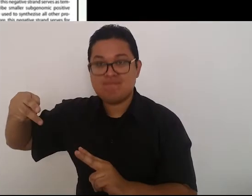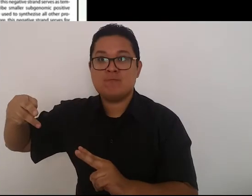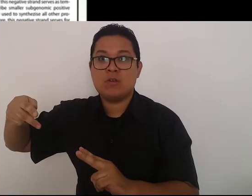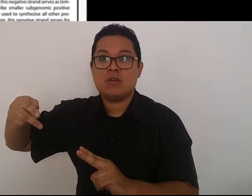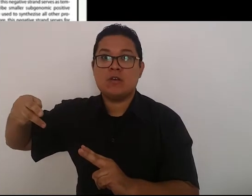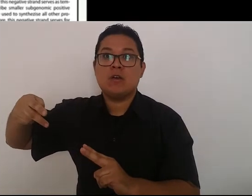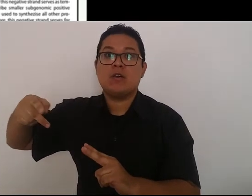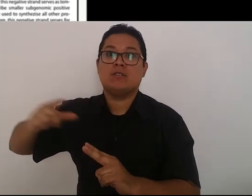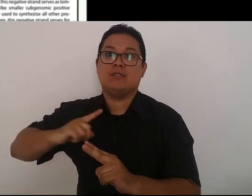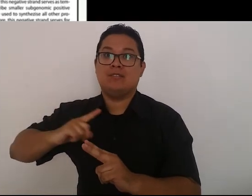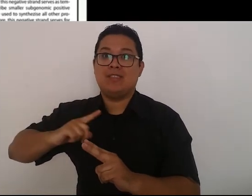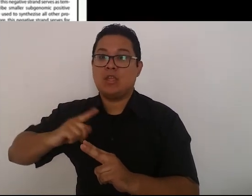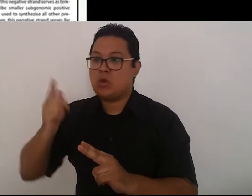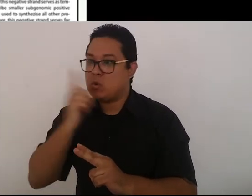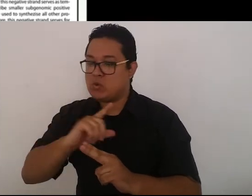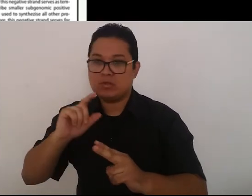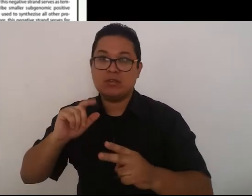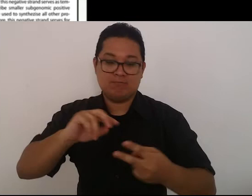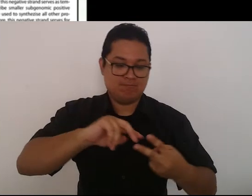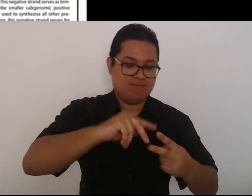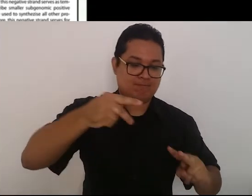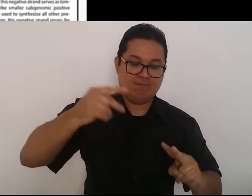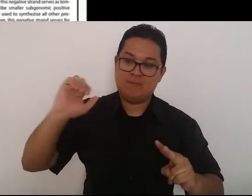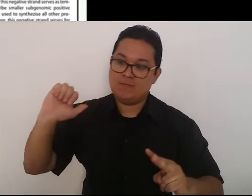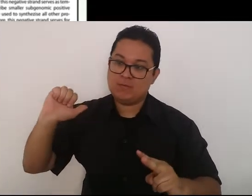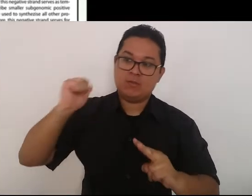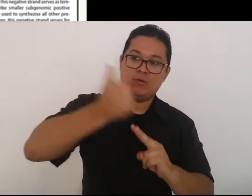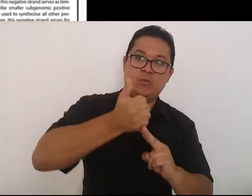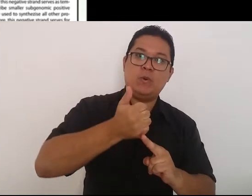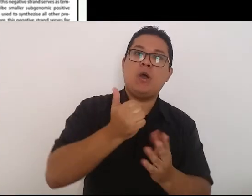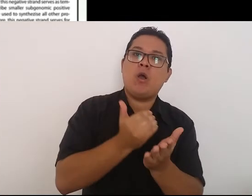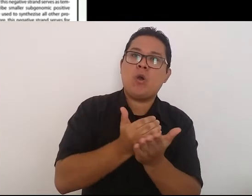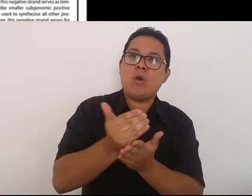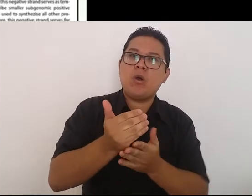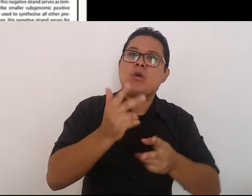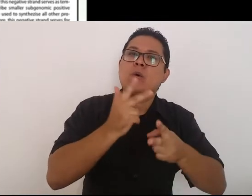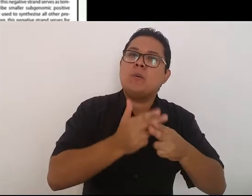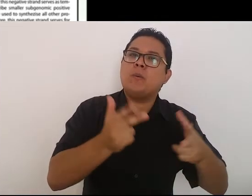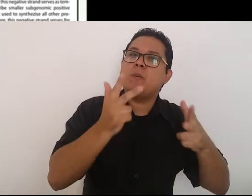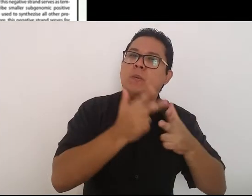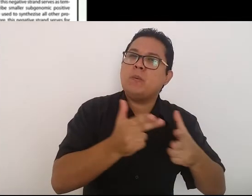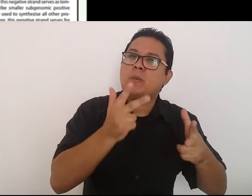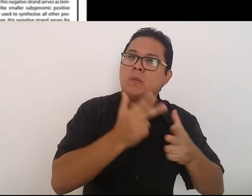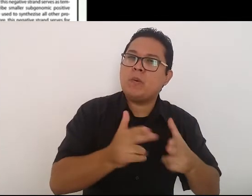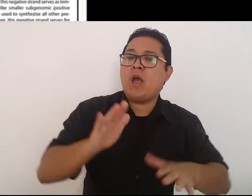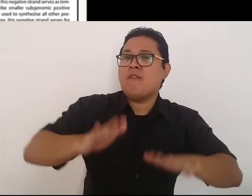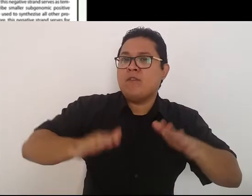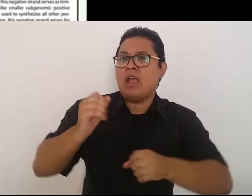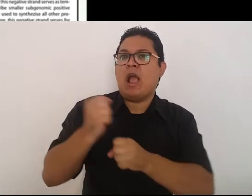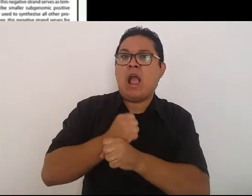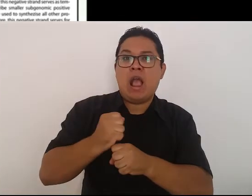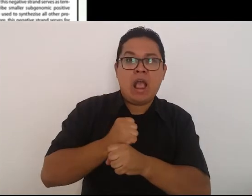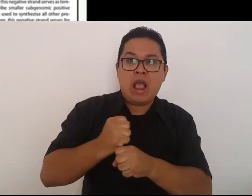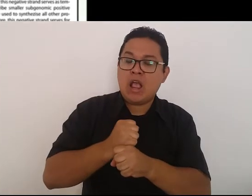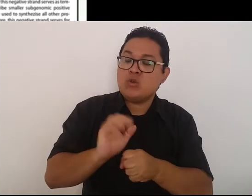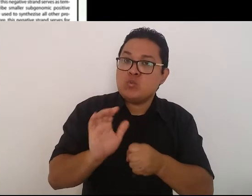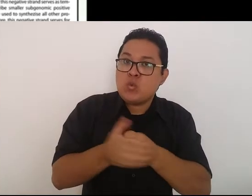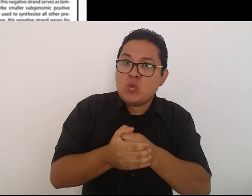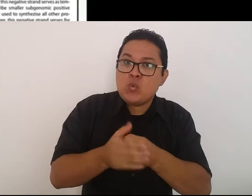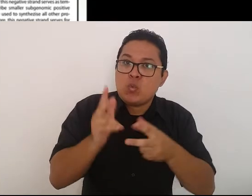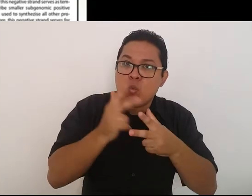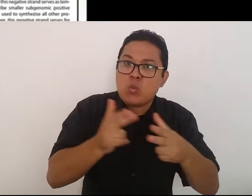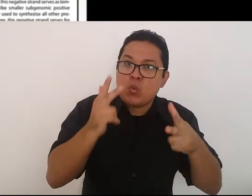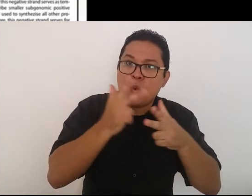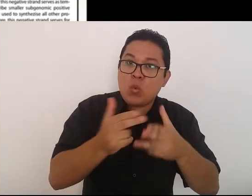coronavírus, assim como as outras gripes, não. Então você consegue se livrar do vírus completamente. O que é